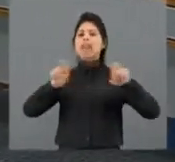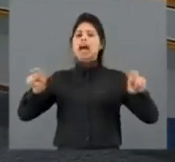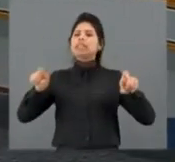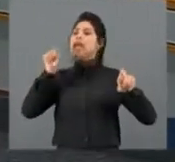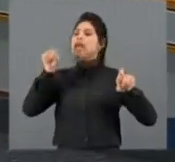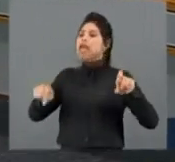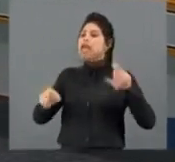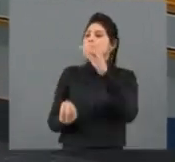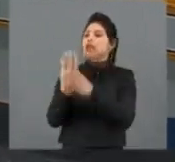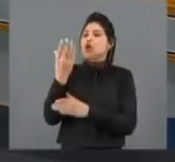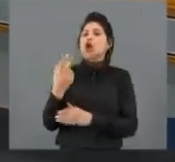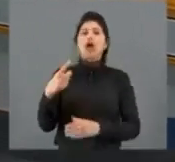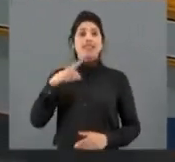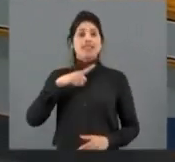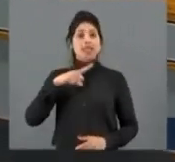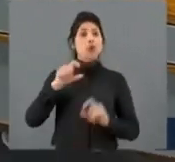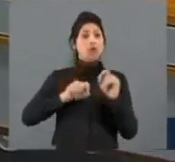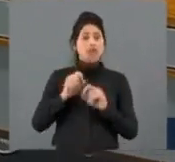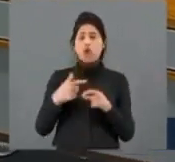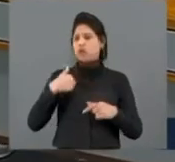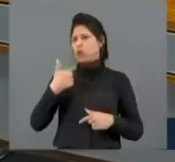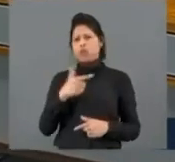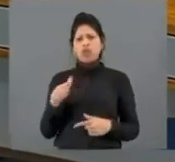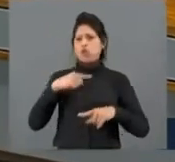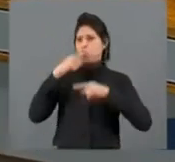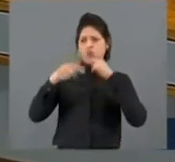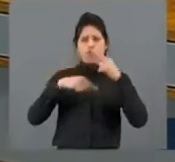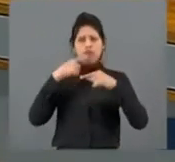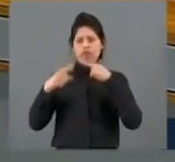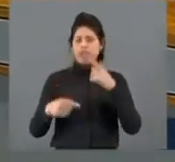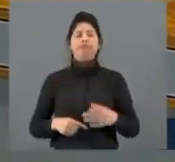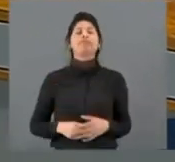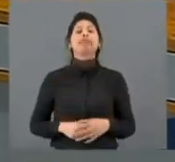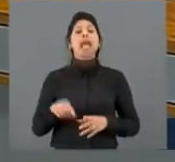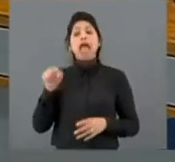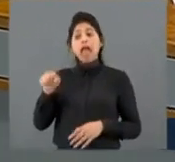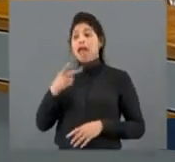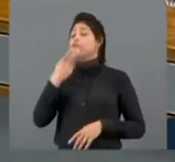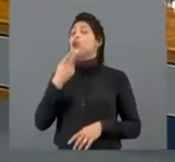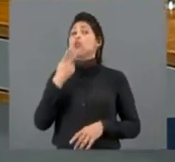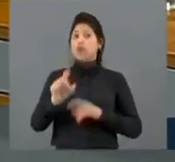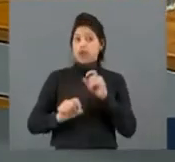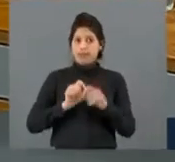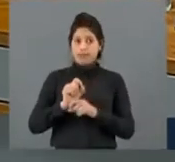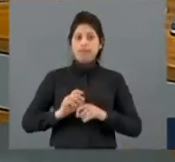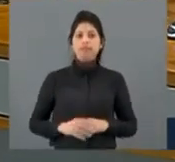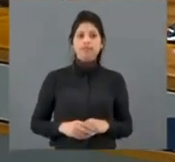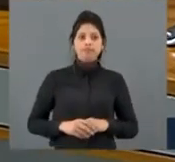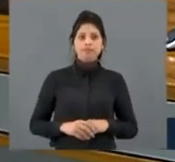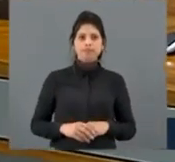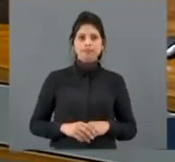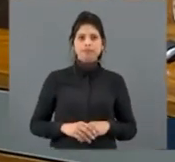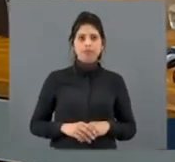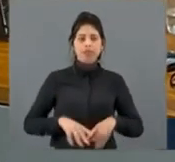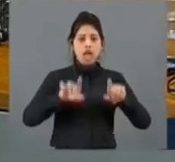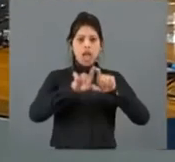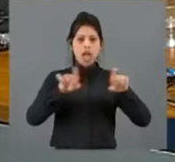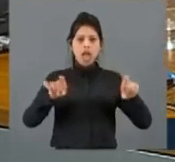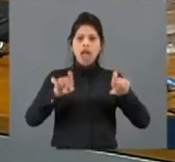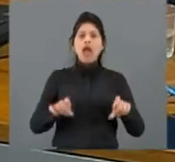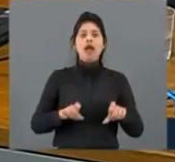não teríamos. Não tenho a menor dúvida disso, a Constituição de 88. E ele disse certa vez o seguinte: a grande força